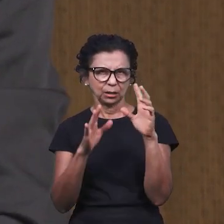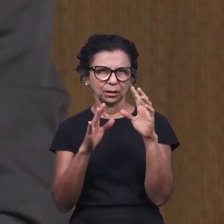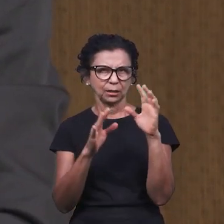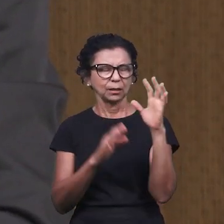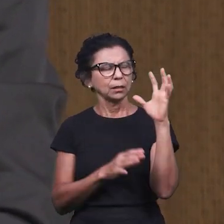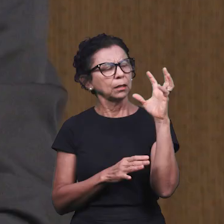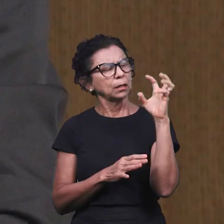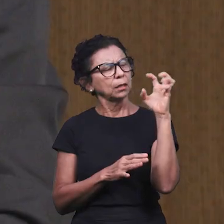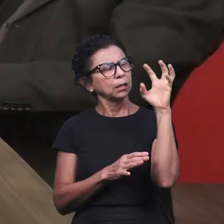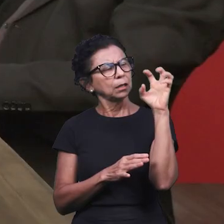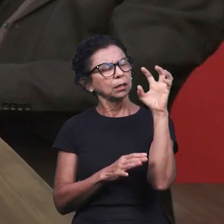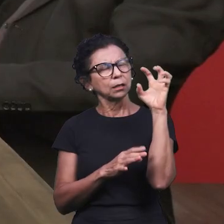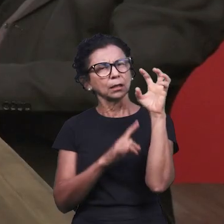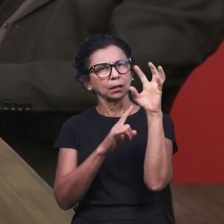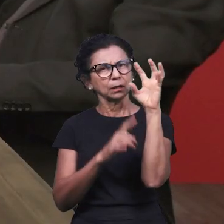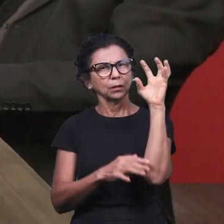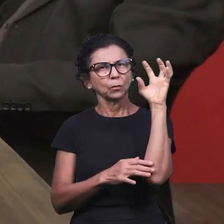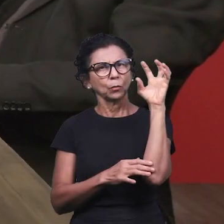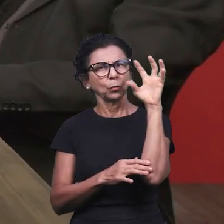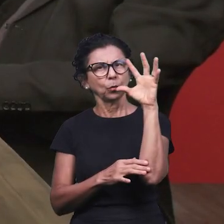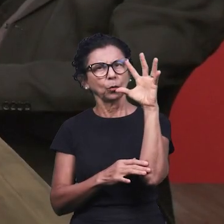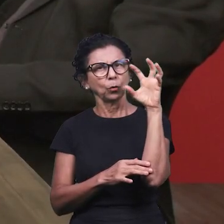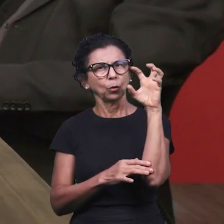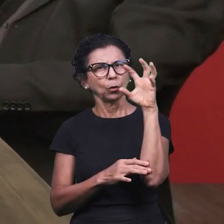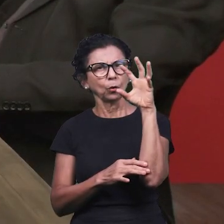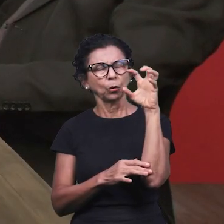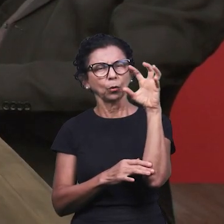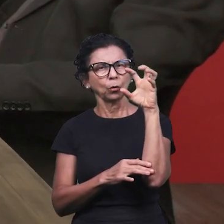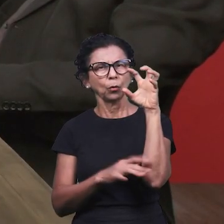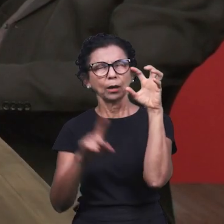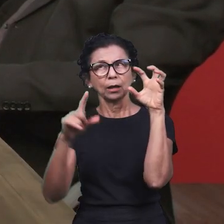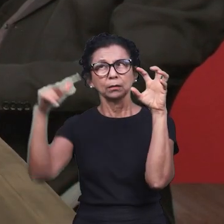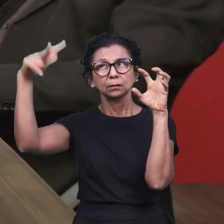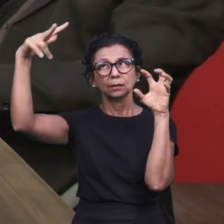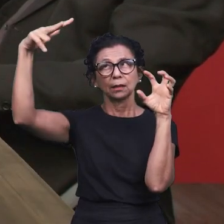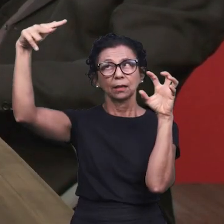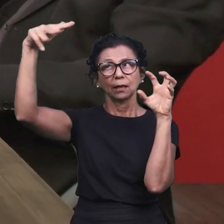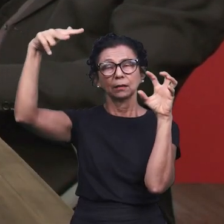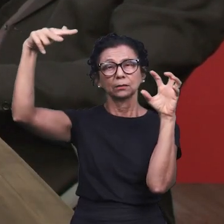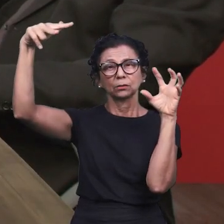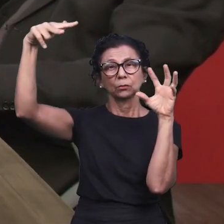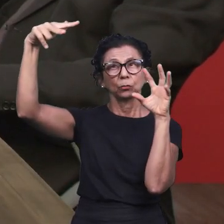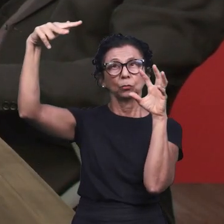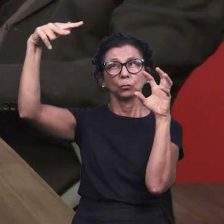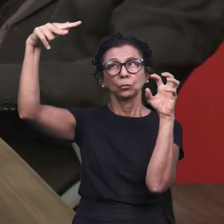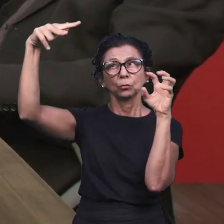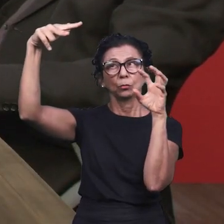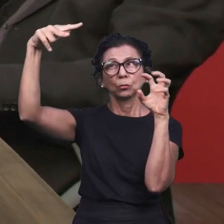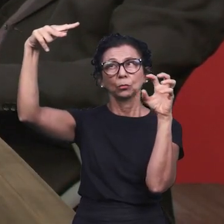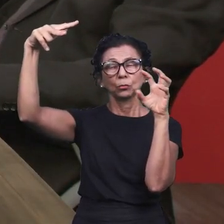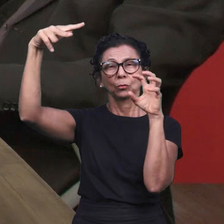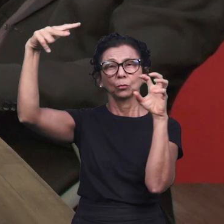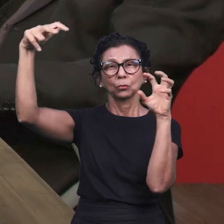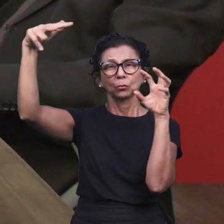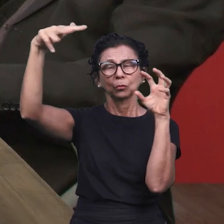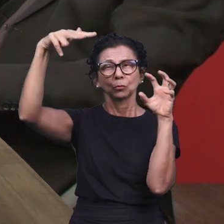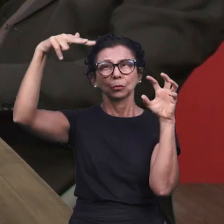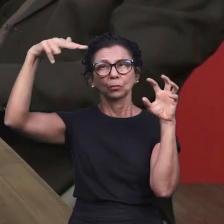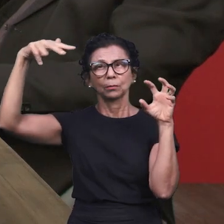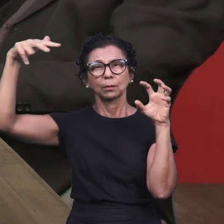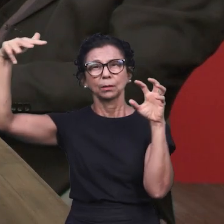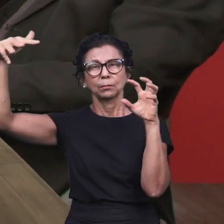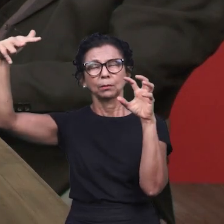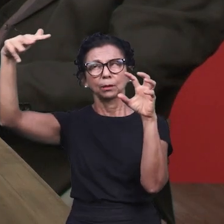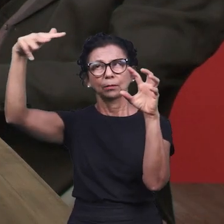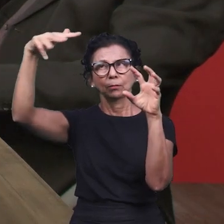né? Muito bom. Você falou em 2009, eu me lembro, eu estava pastor na igreja de Itapuã 1 na época,